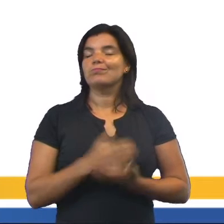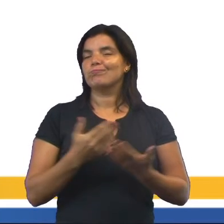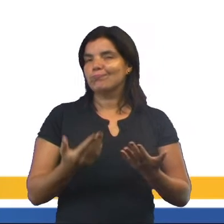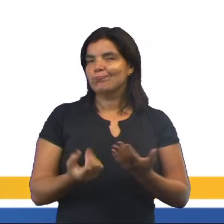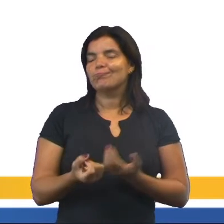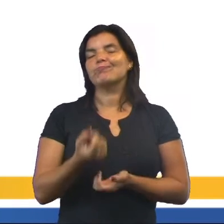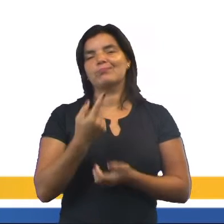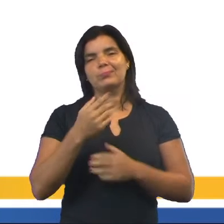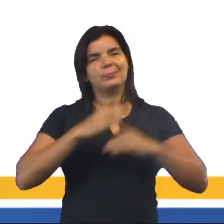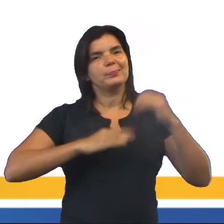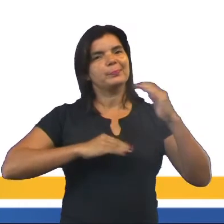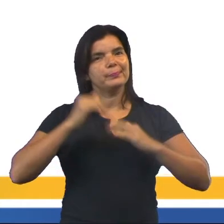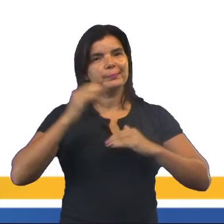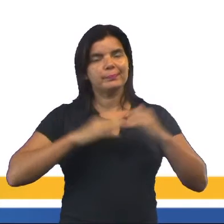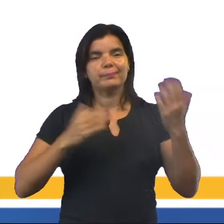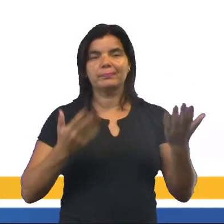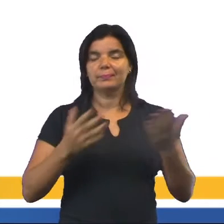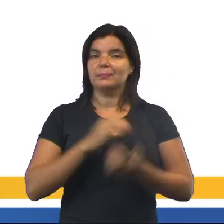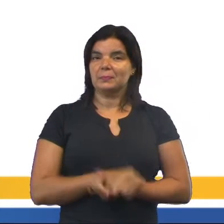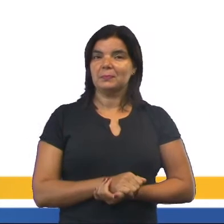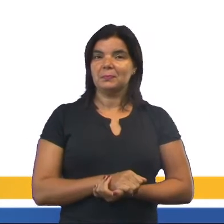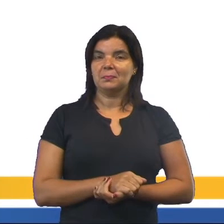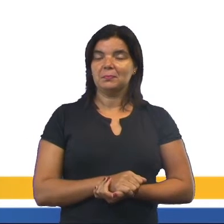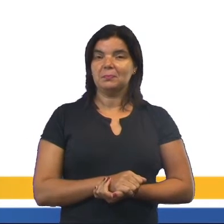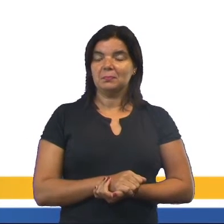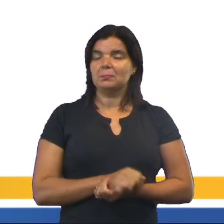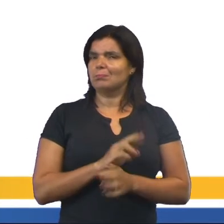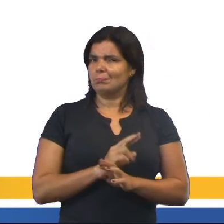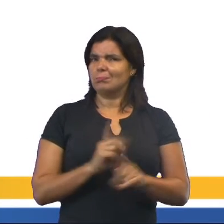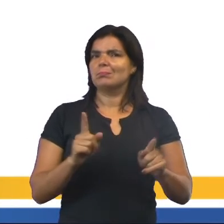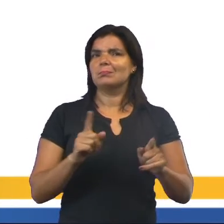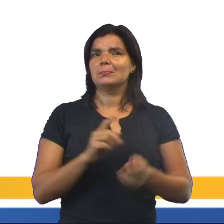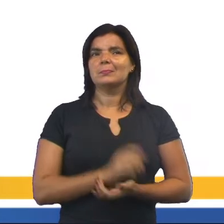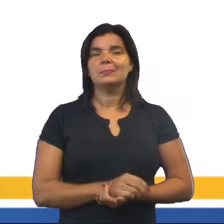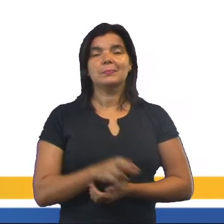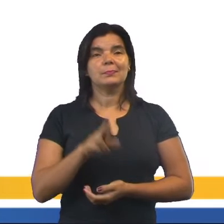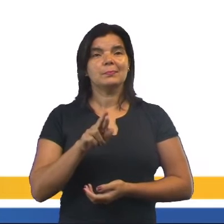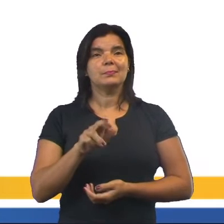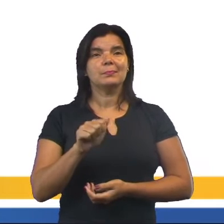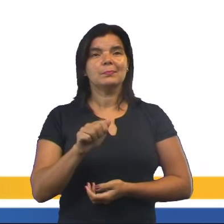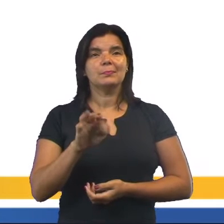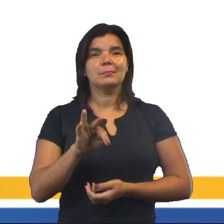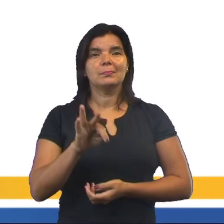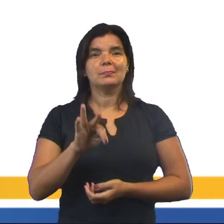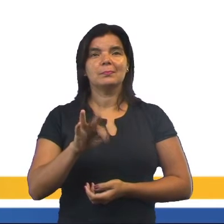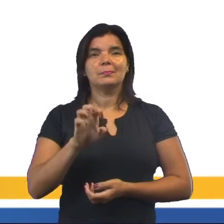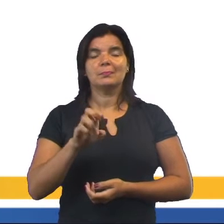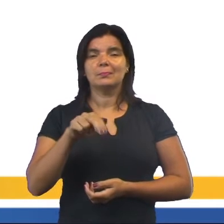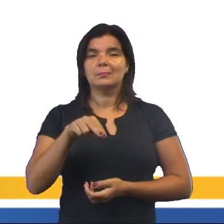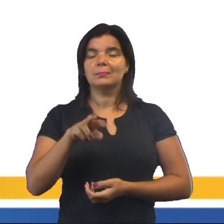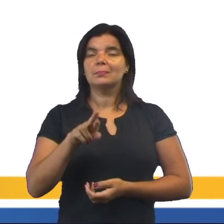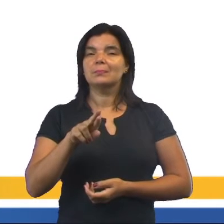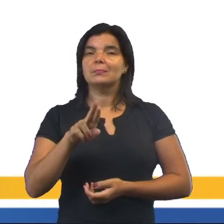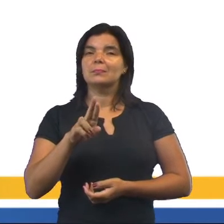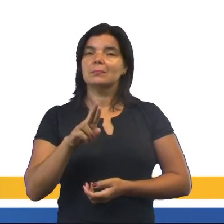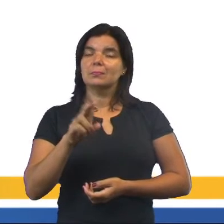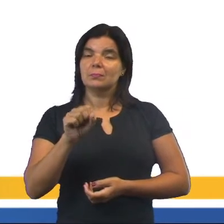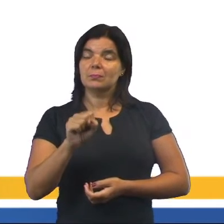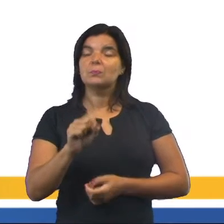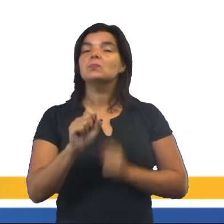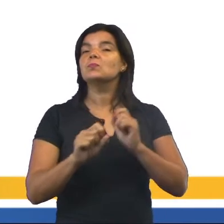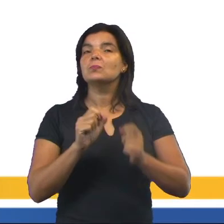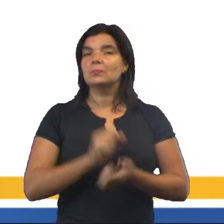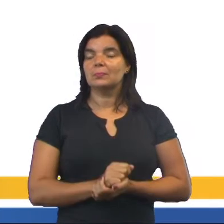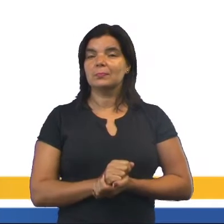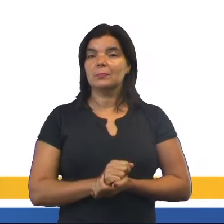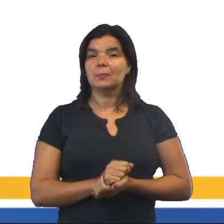Nossa, essa é uma profissão que eu achei bem diferentona. São os rattlers. Eles